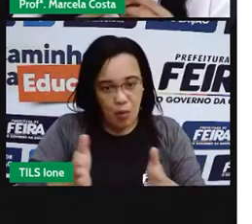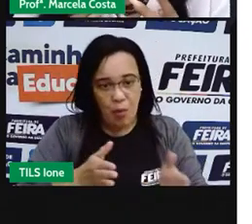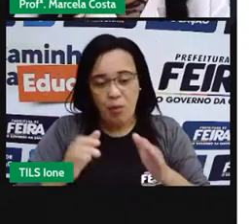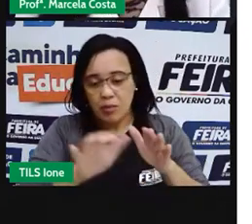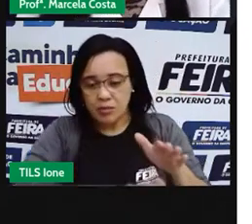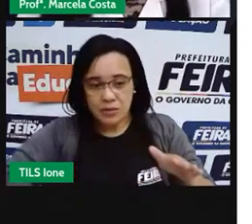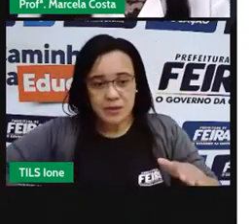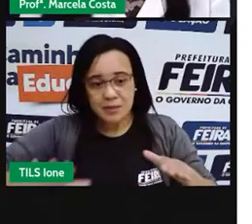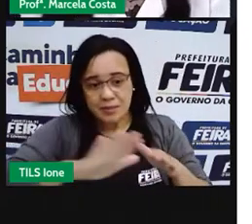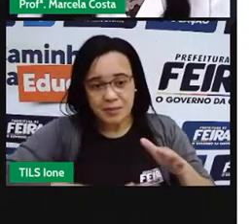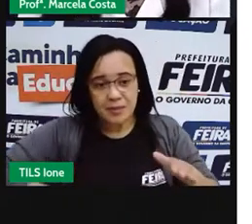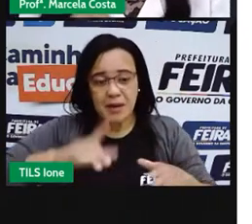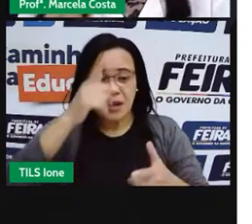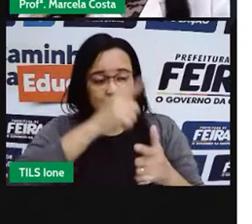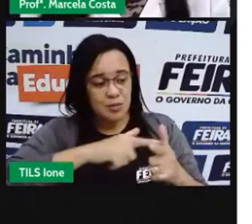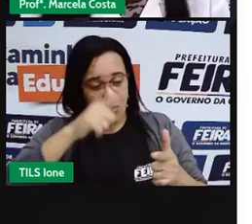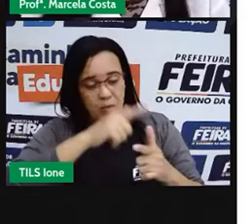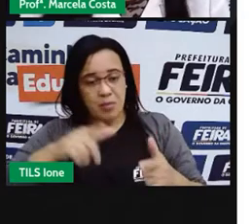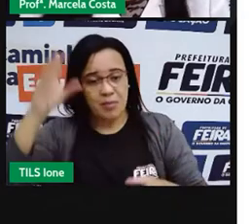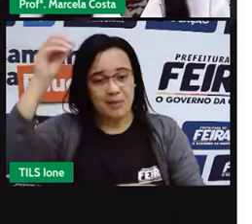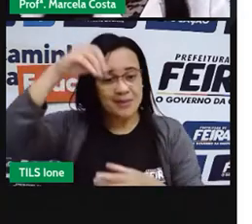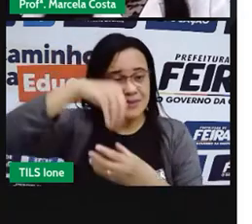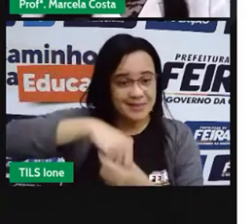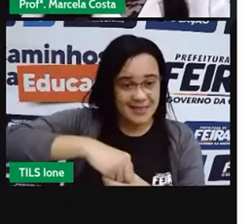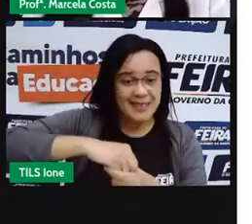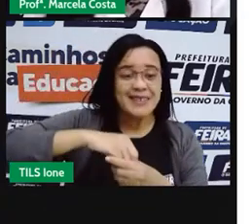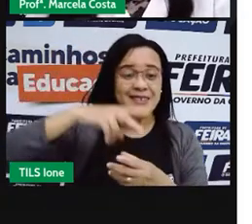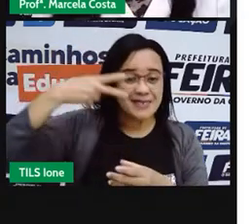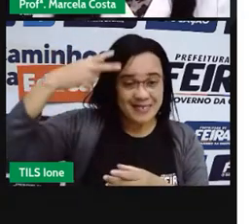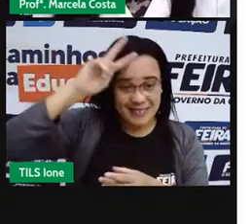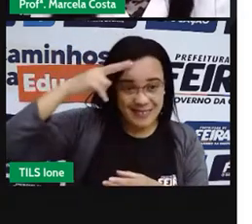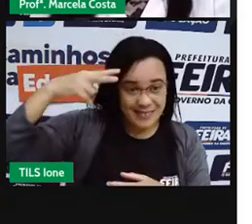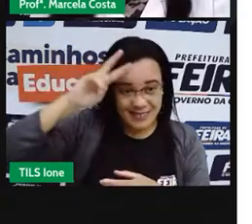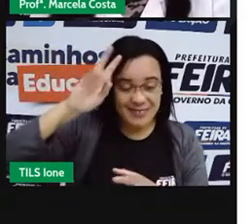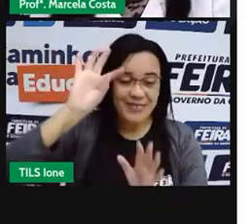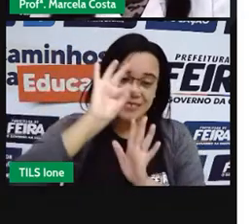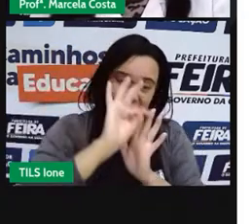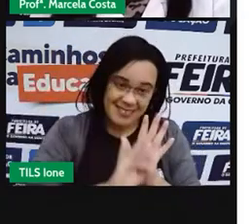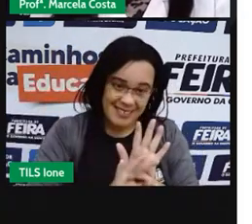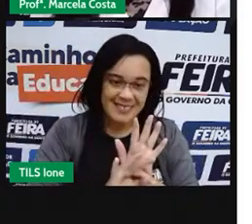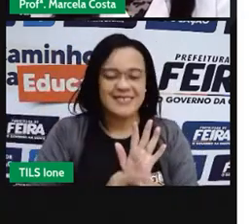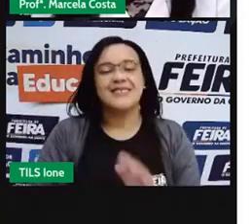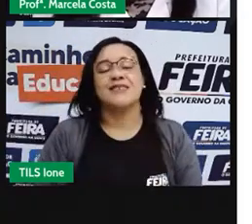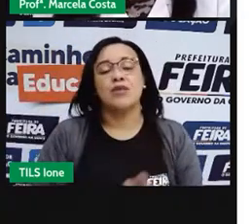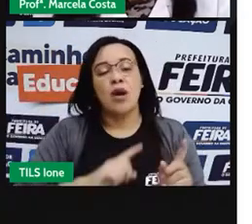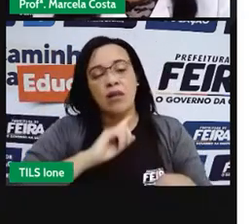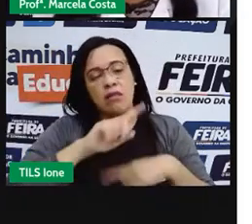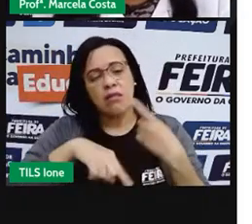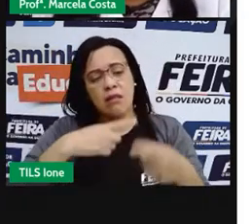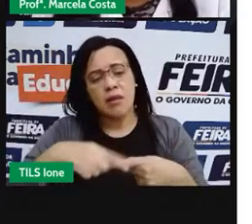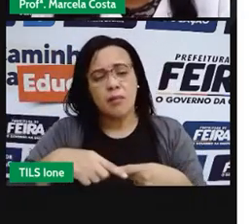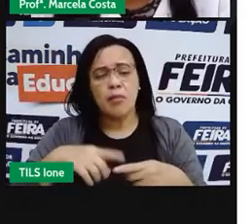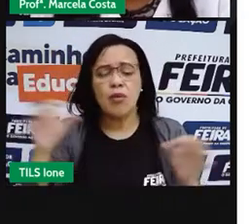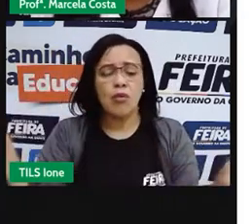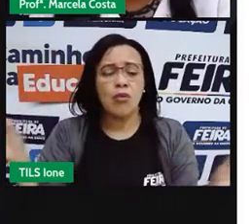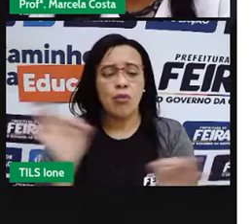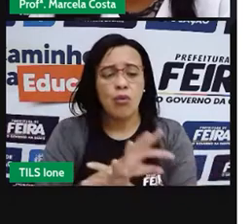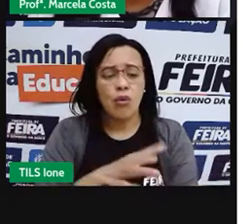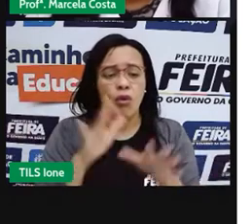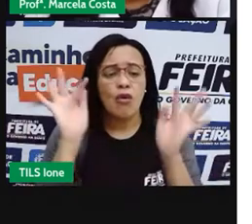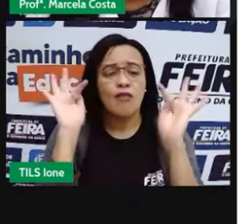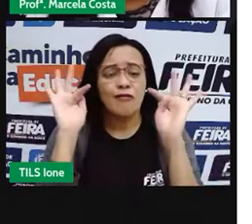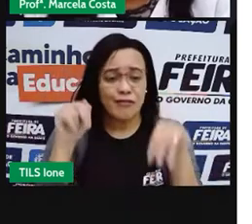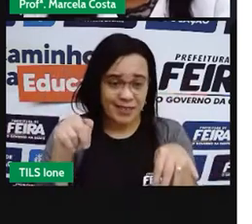identificar a situação de problema, o que movimenta aquela história e as conclusões, os finalmente